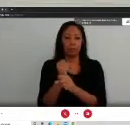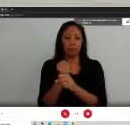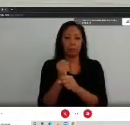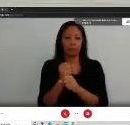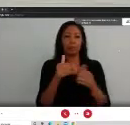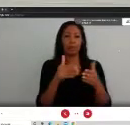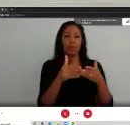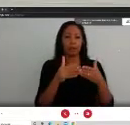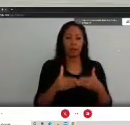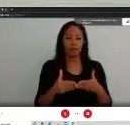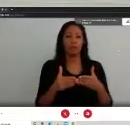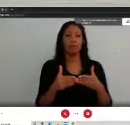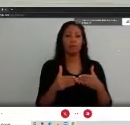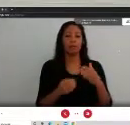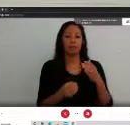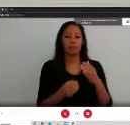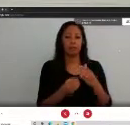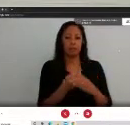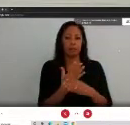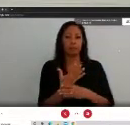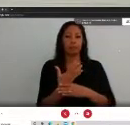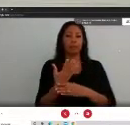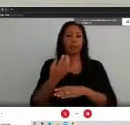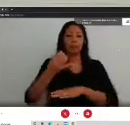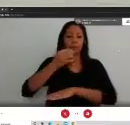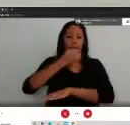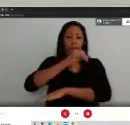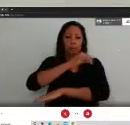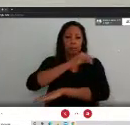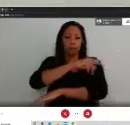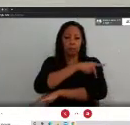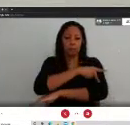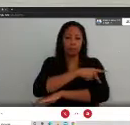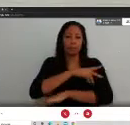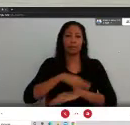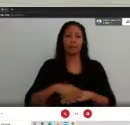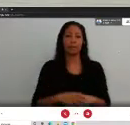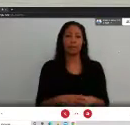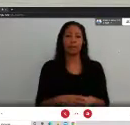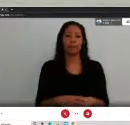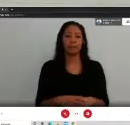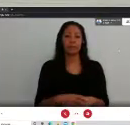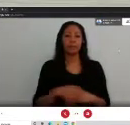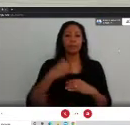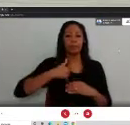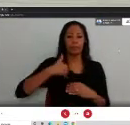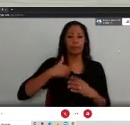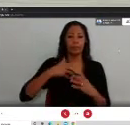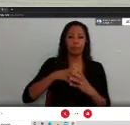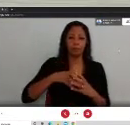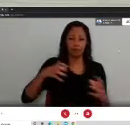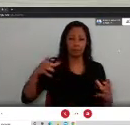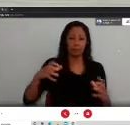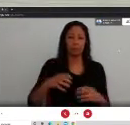quiosque localizado na área verde, situado no aeroporto Vitória, na avenida